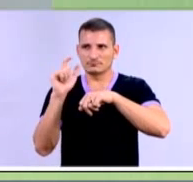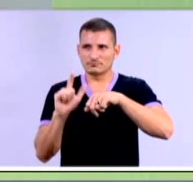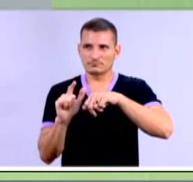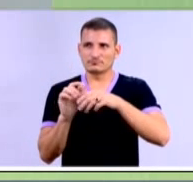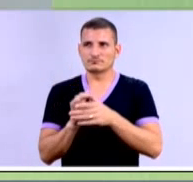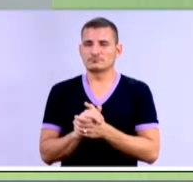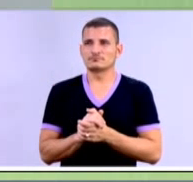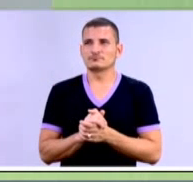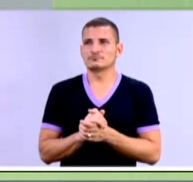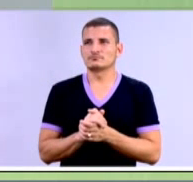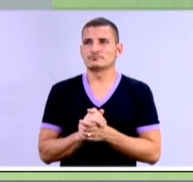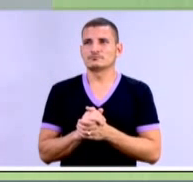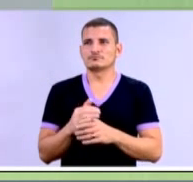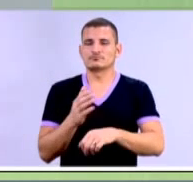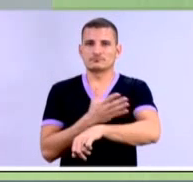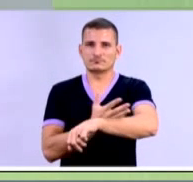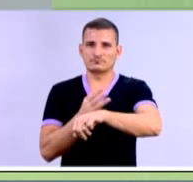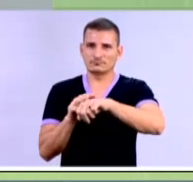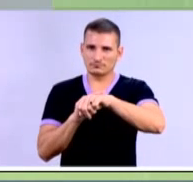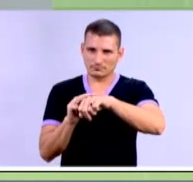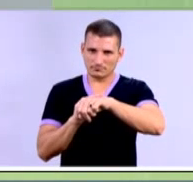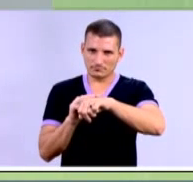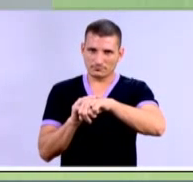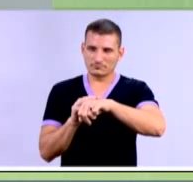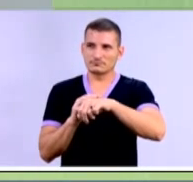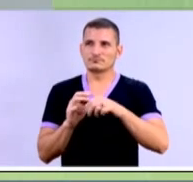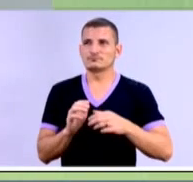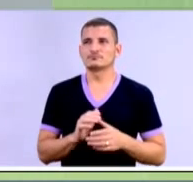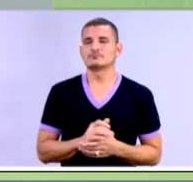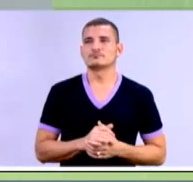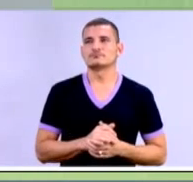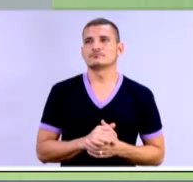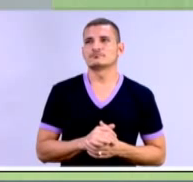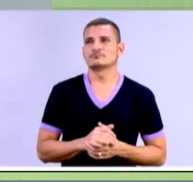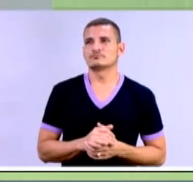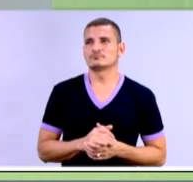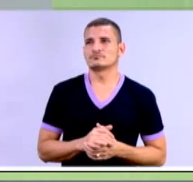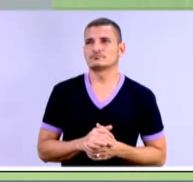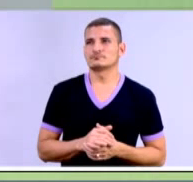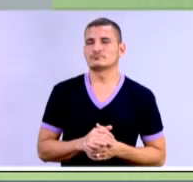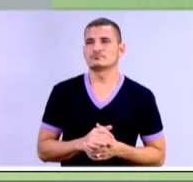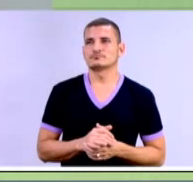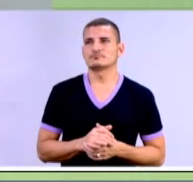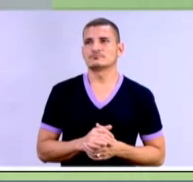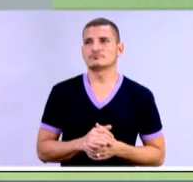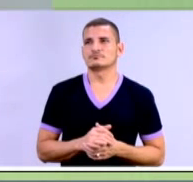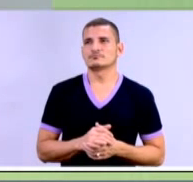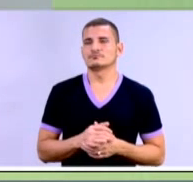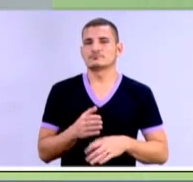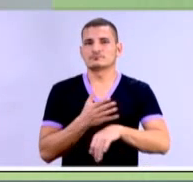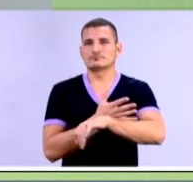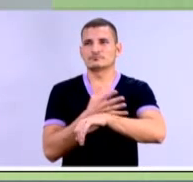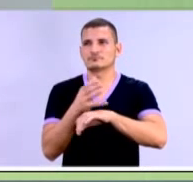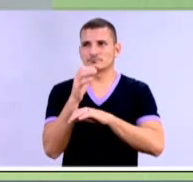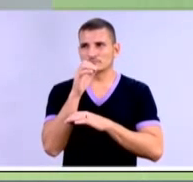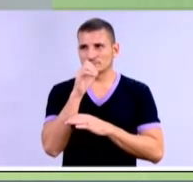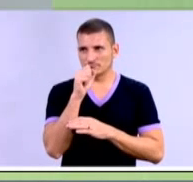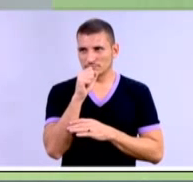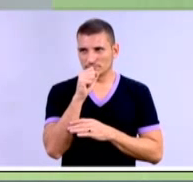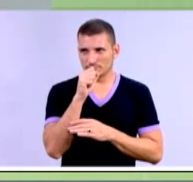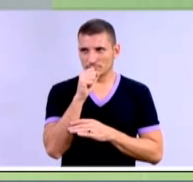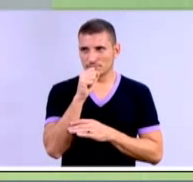azul, verde, branco do marrom e marrom. Começou com branco do laranja e laranja, é